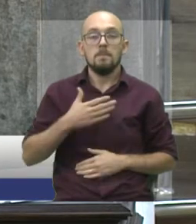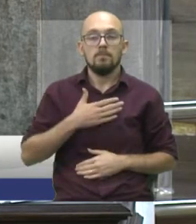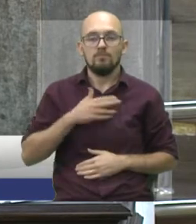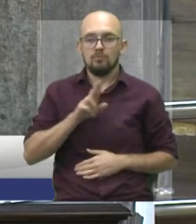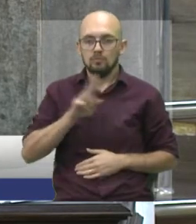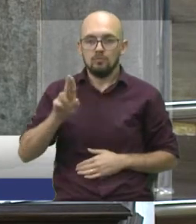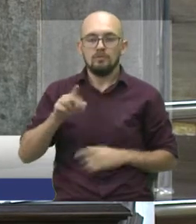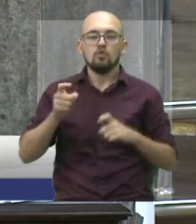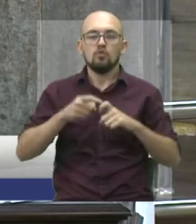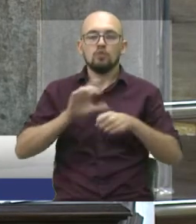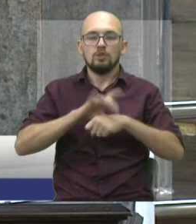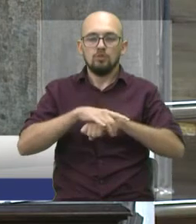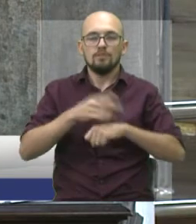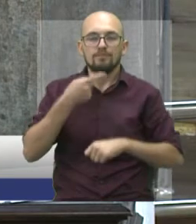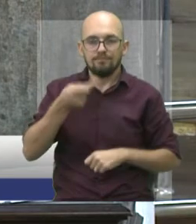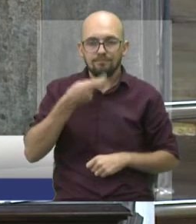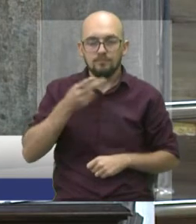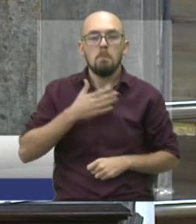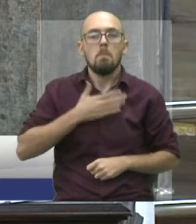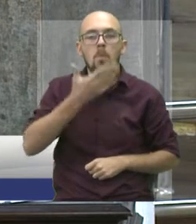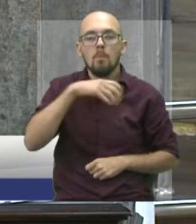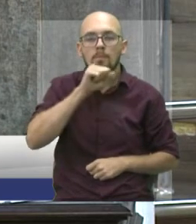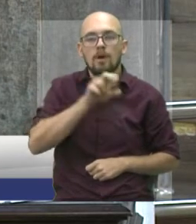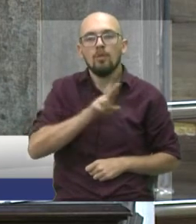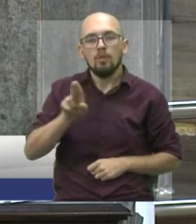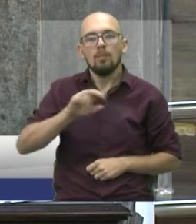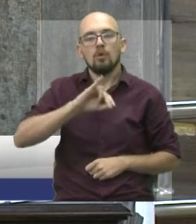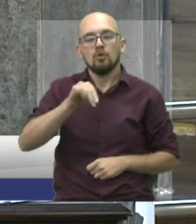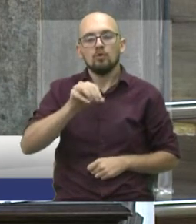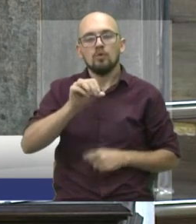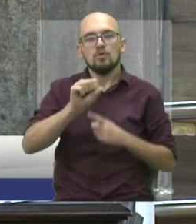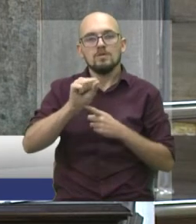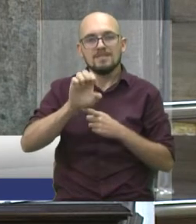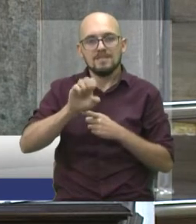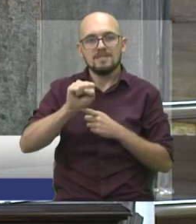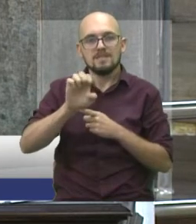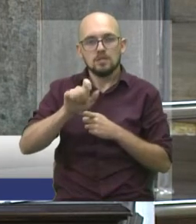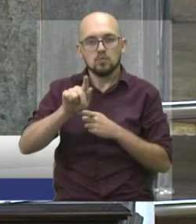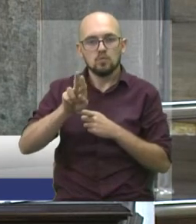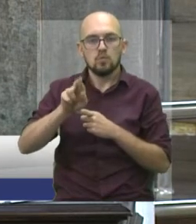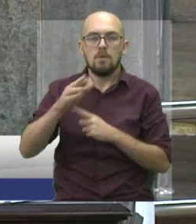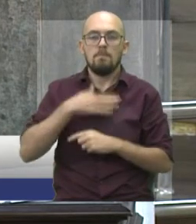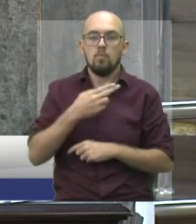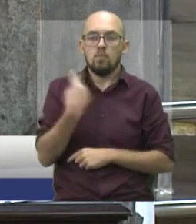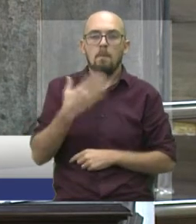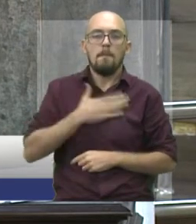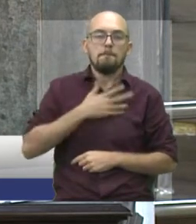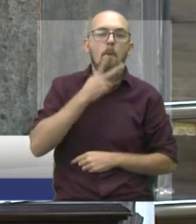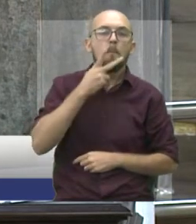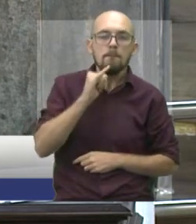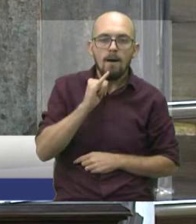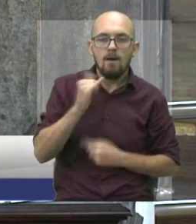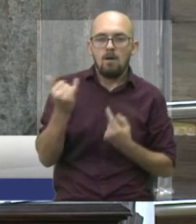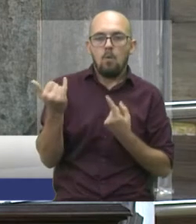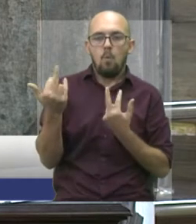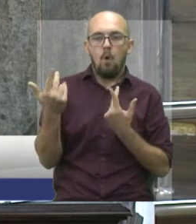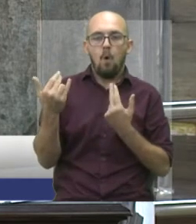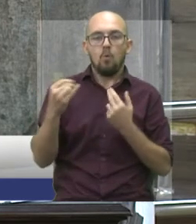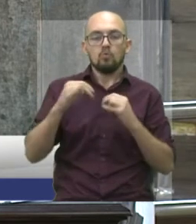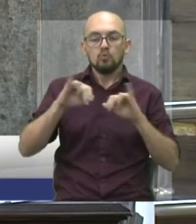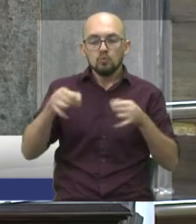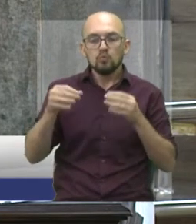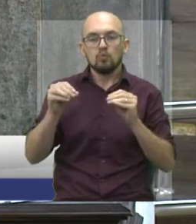José Segura, e eu uso o nome do meu pai, José